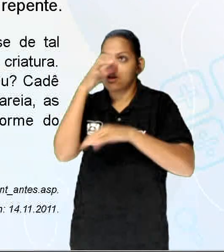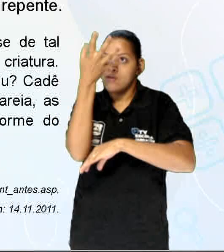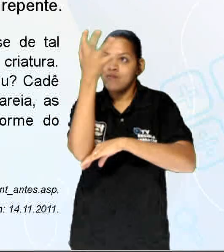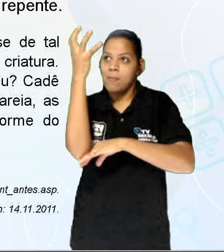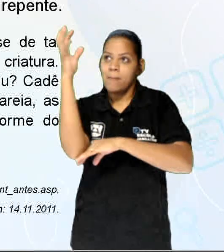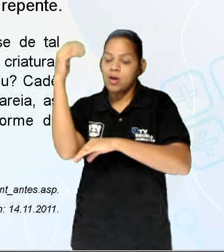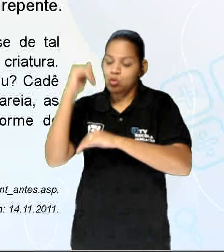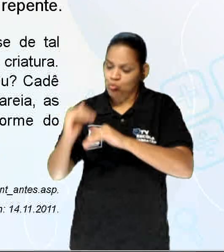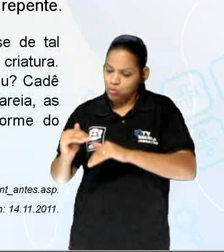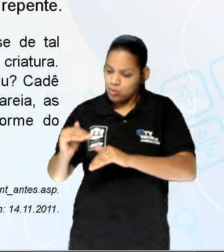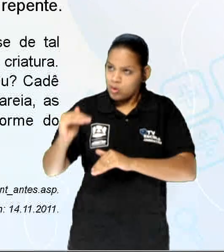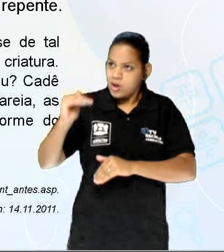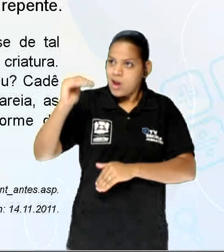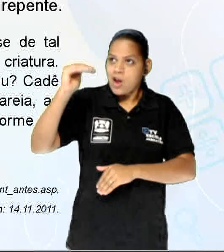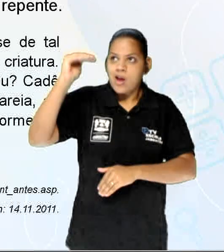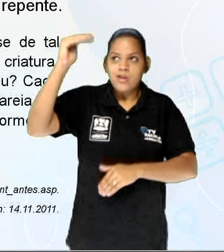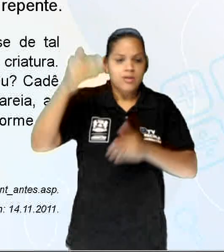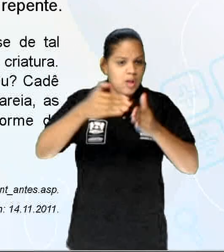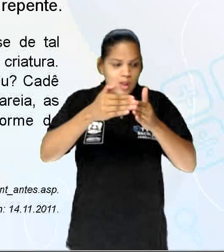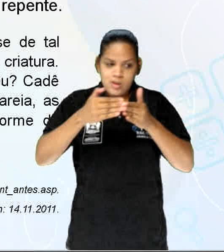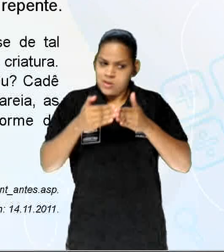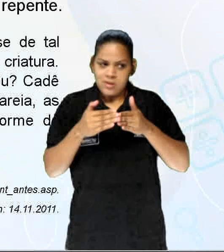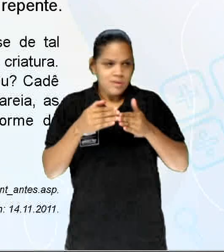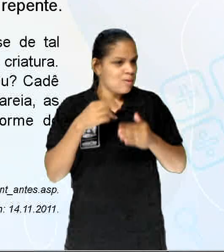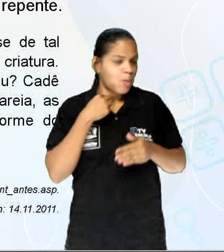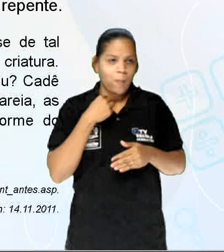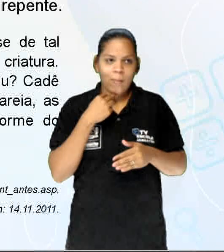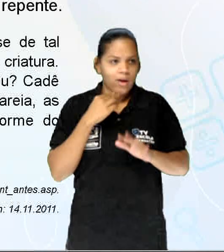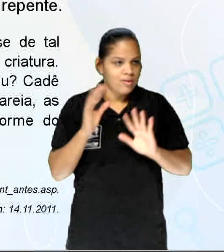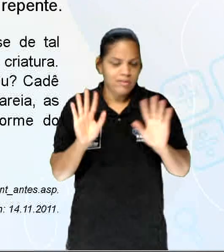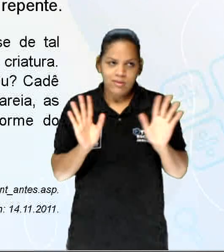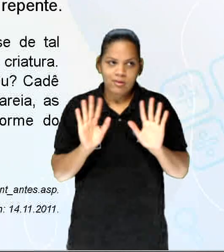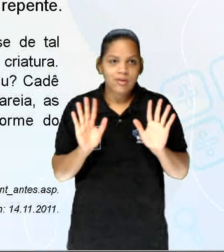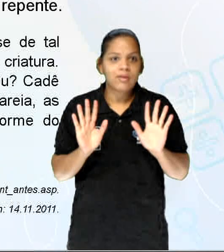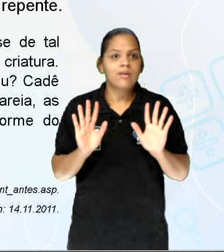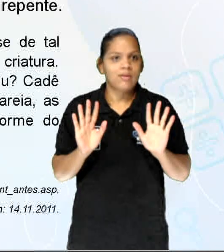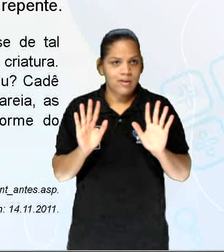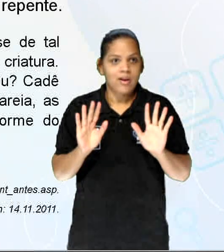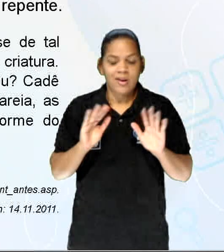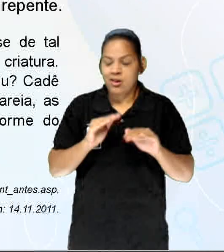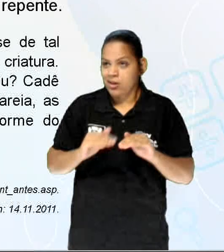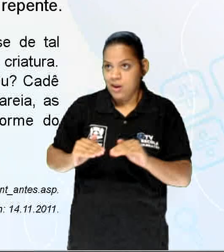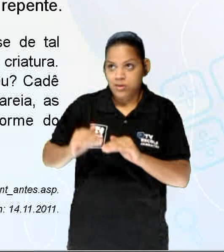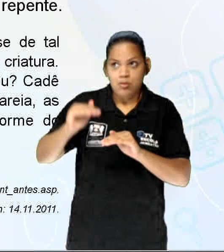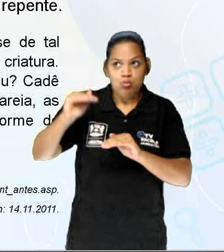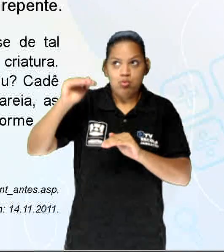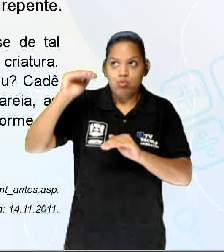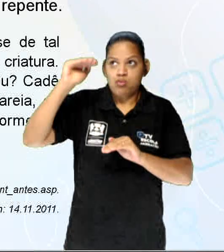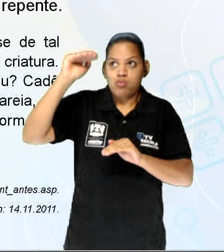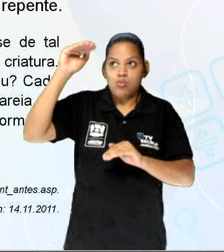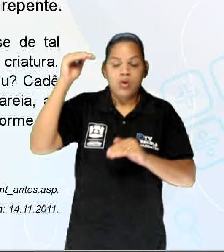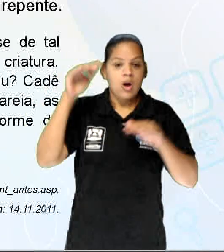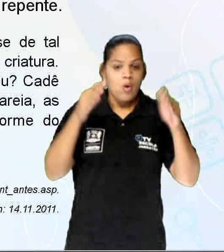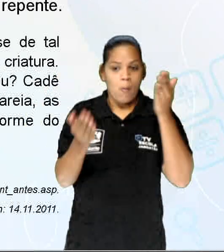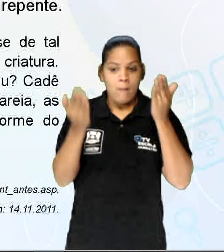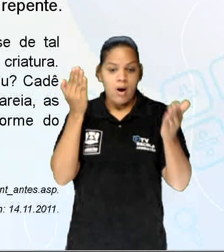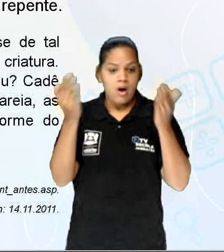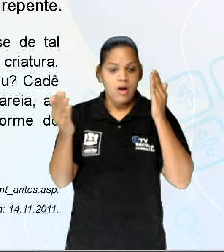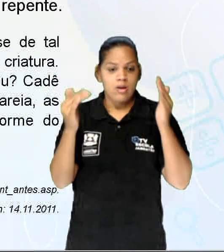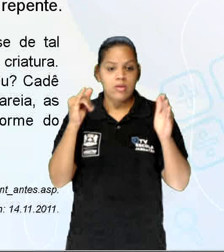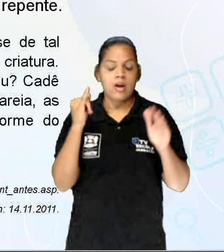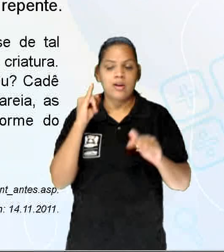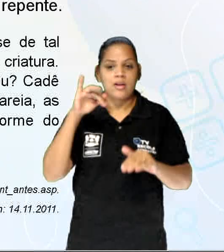crescem sem pedir licença. Crescem como a inflação, independente do governo e da vontade